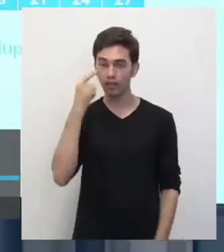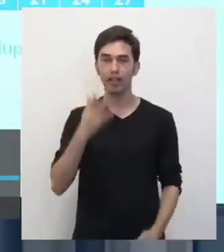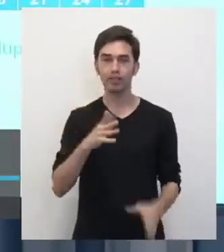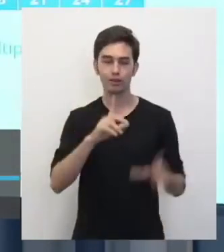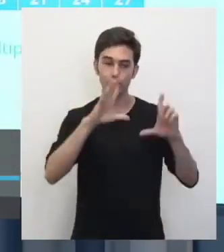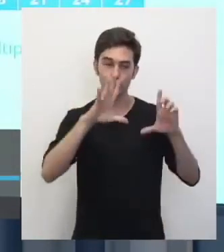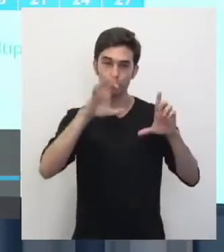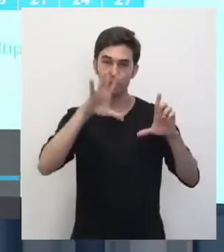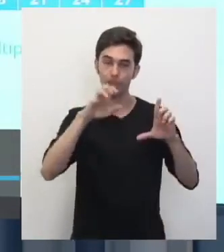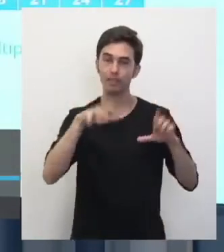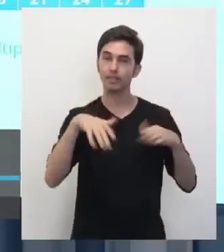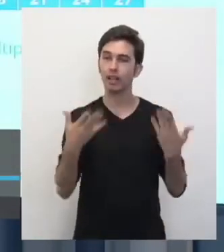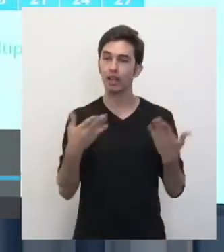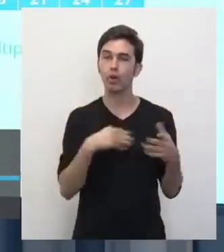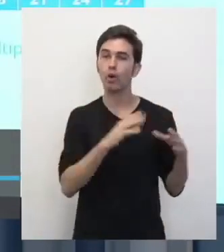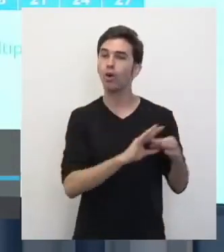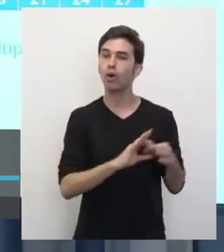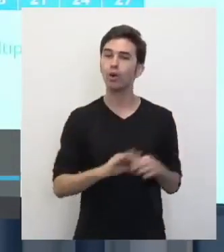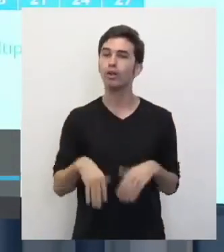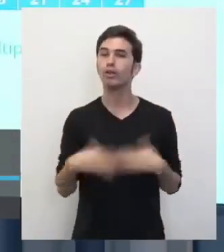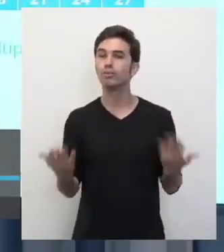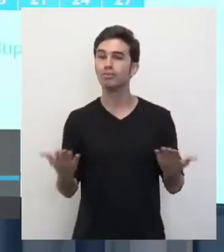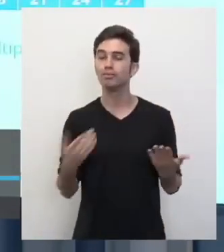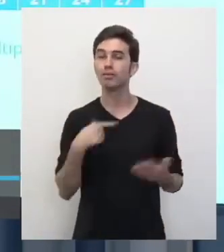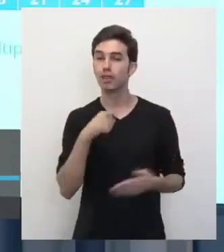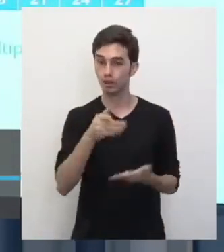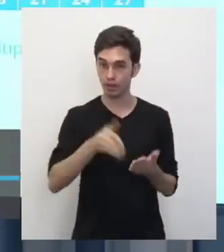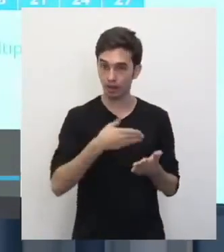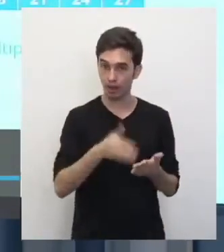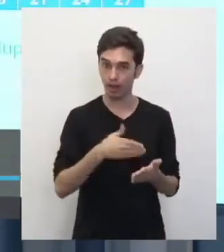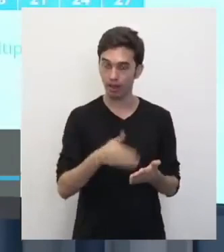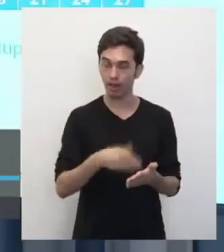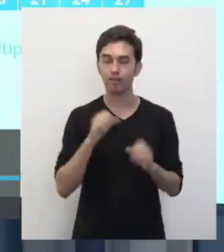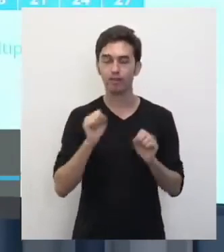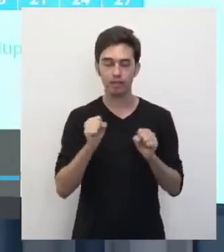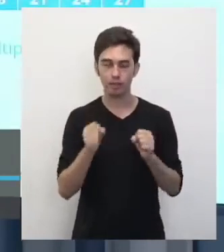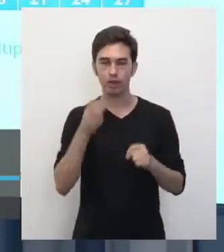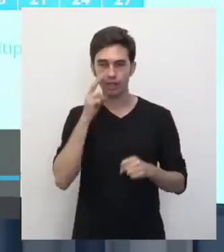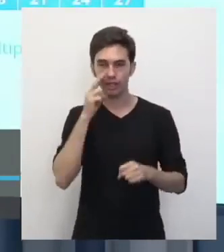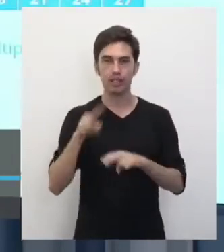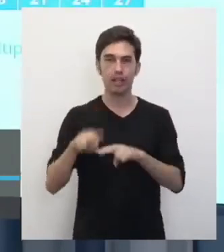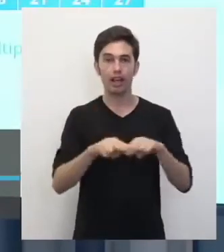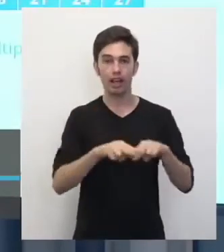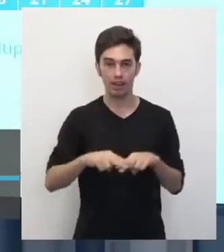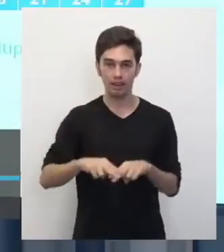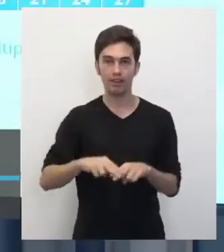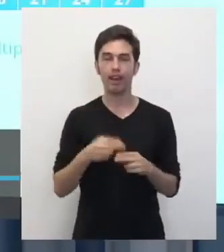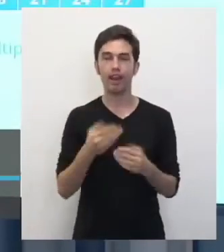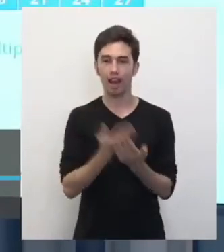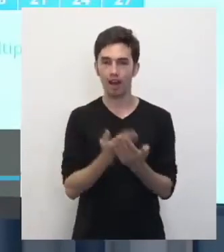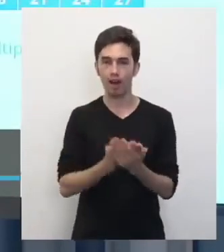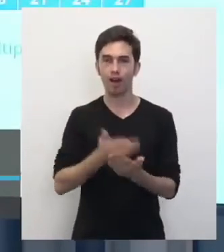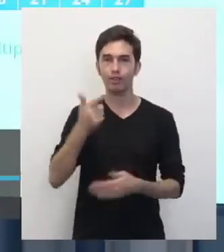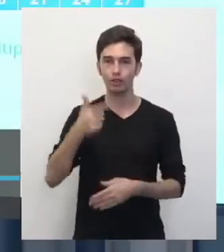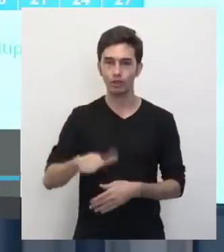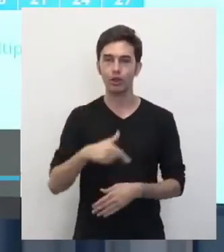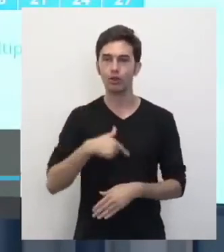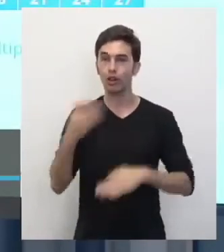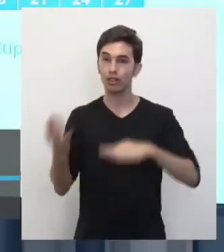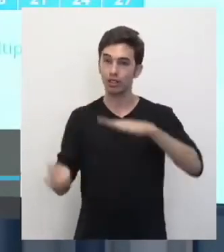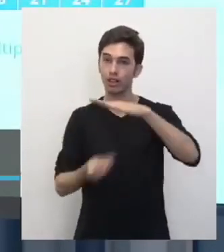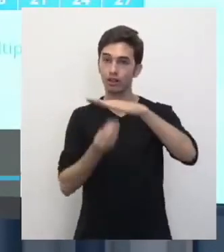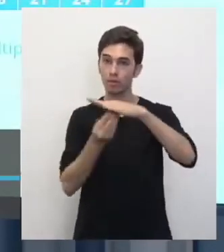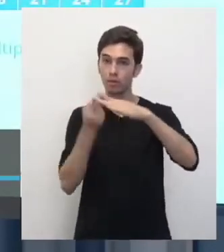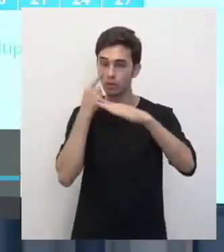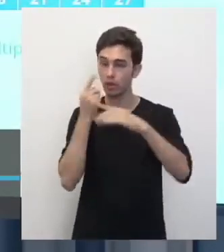Então, qual que é o contexto? No seu caderno, vocês podem rever essa aula depois, é só vocês entrarem lá no repositório,